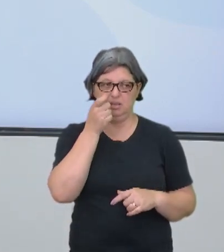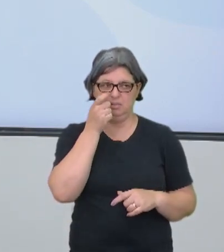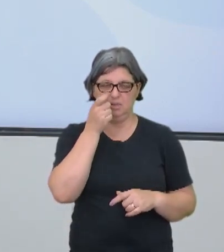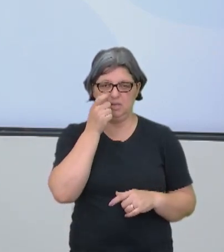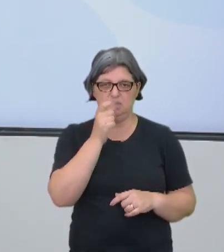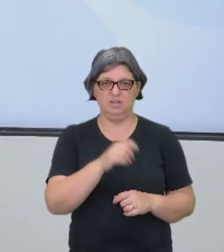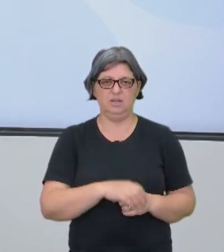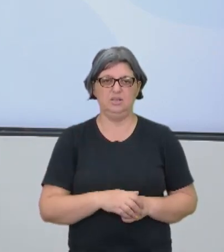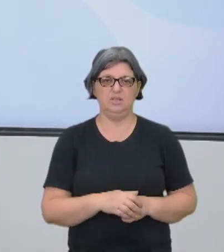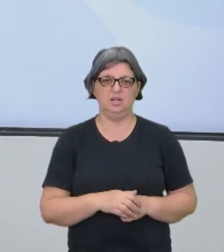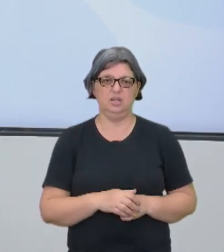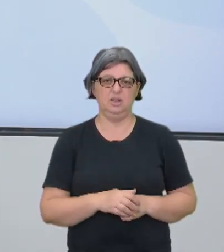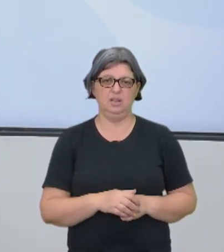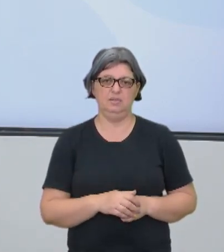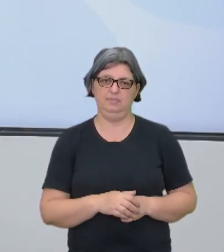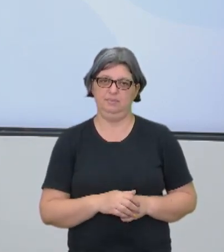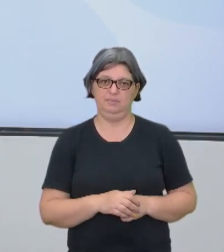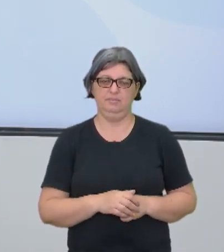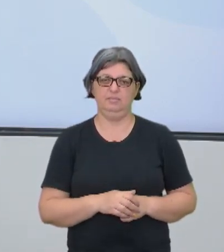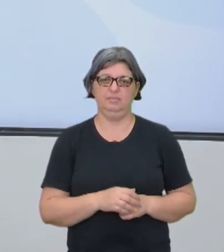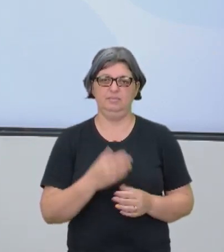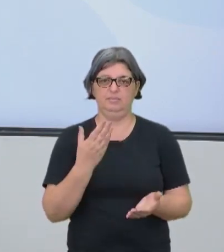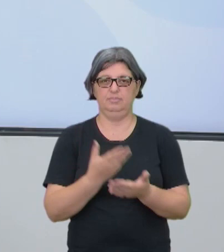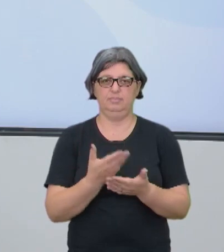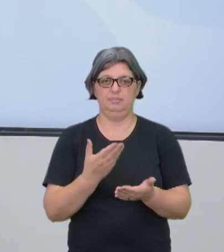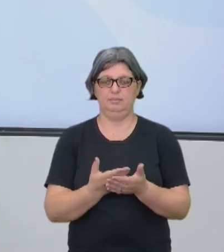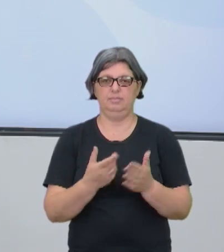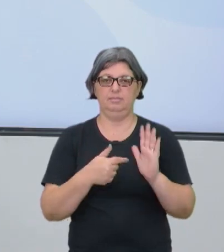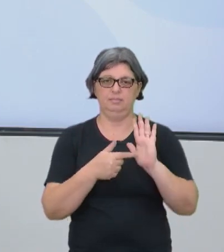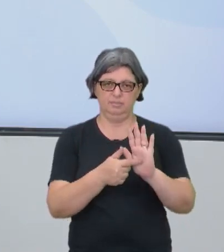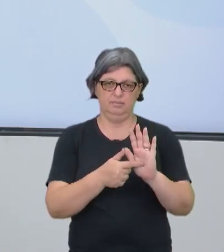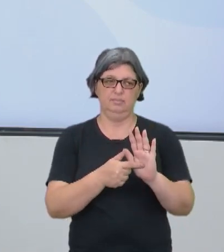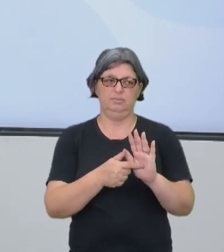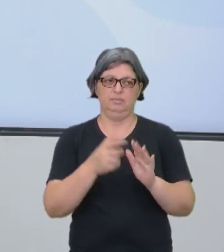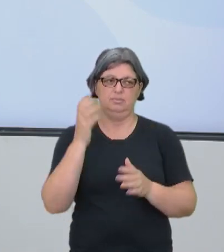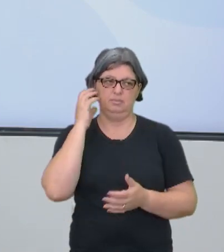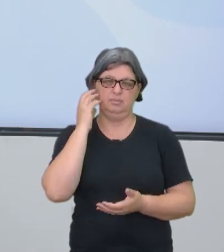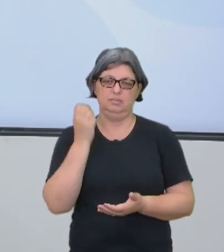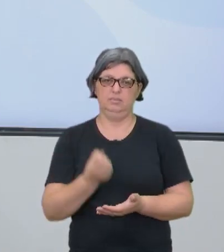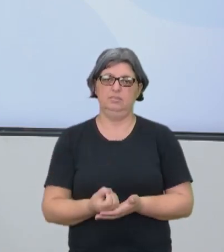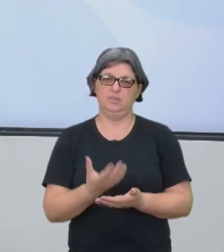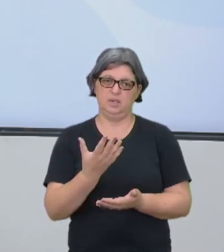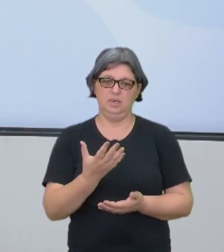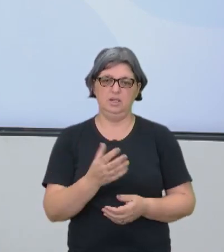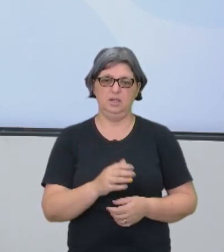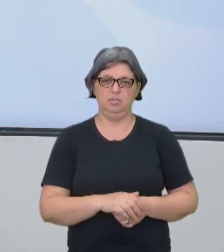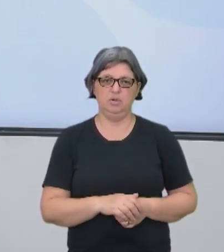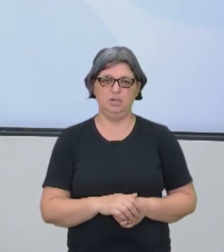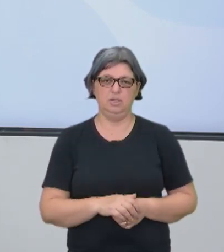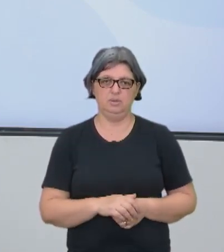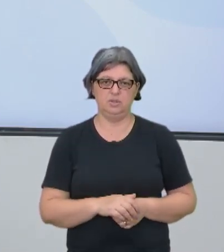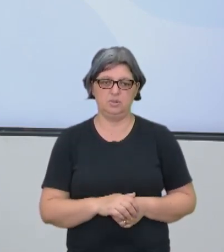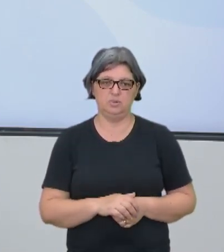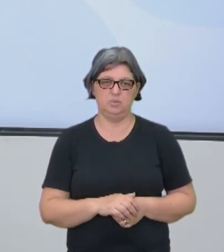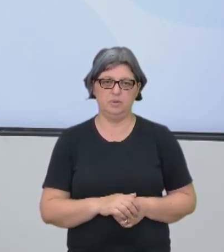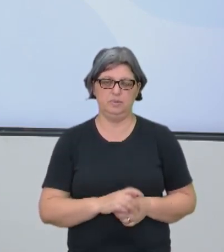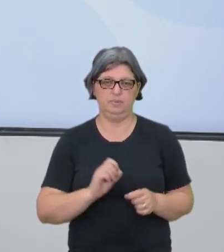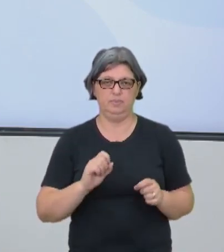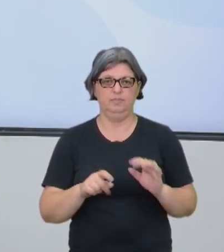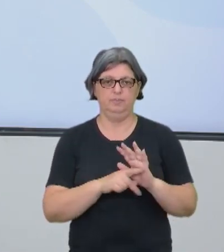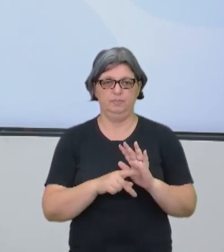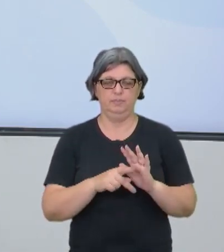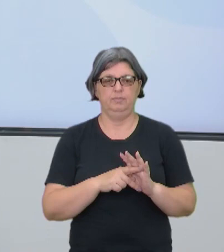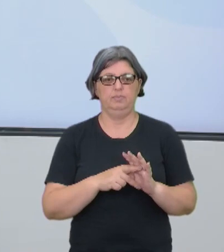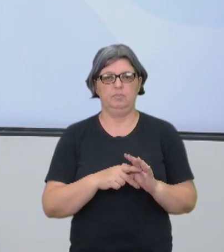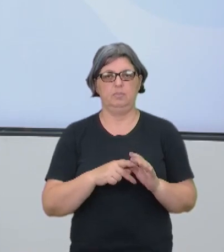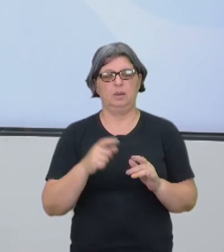falar sobre isso. Uma aula também fizemos uma apresentação de podcast, você ficou aí para criar uma vinheta,